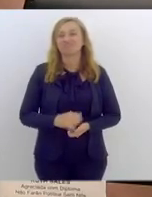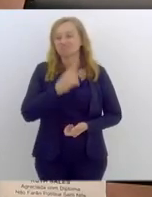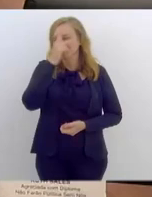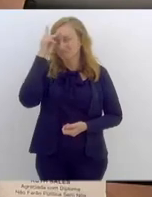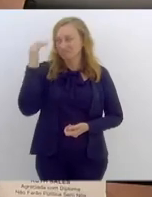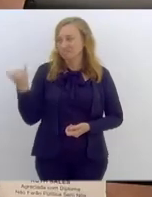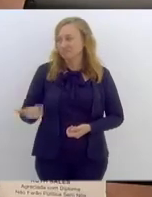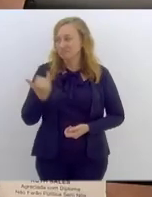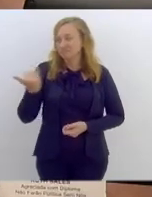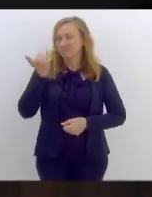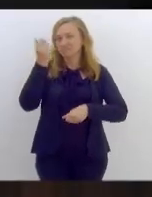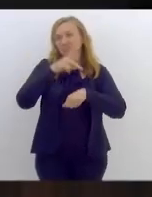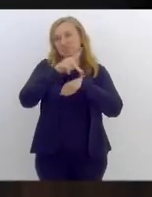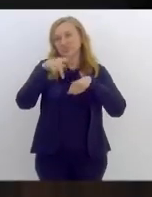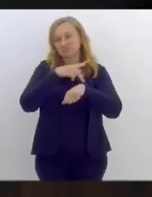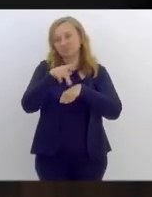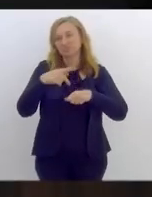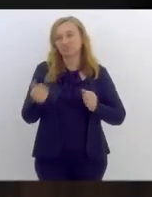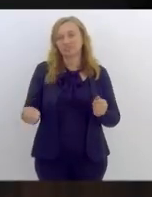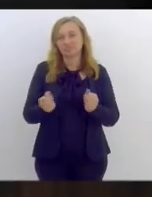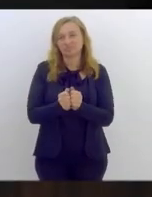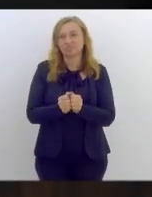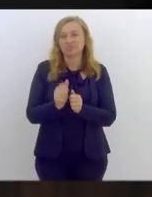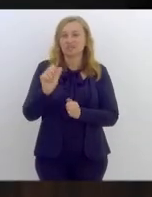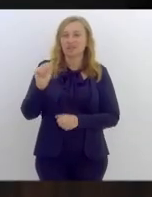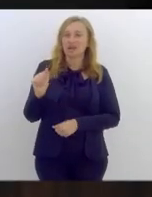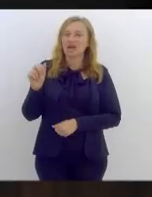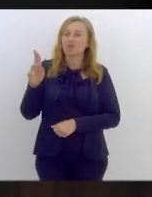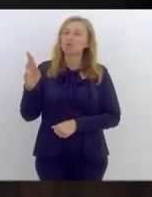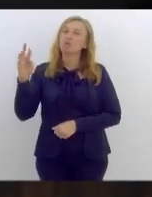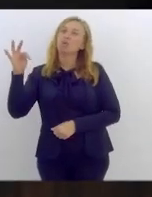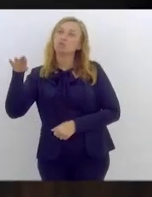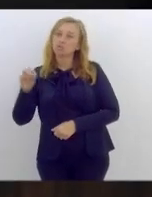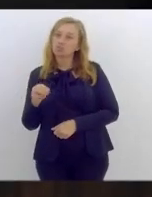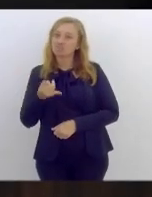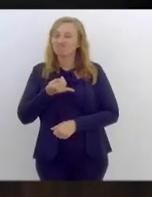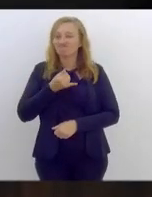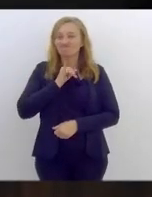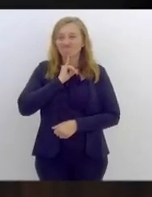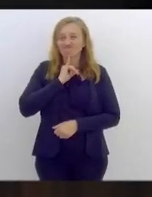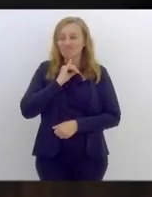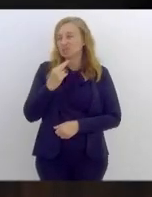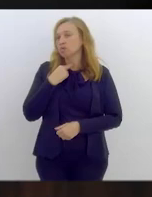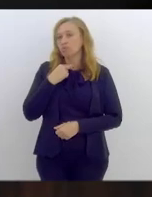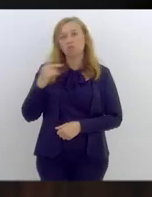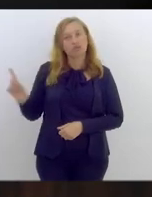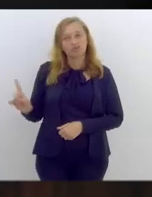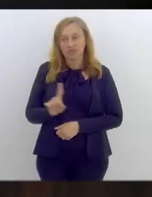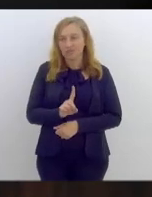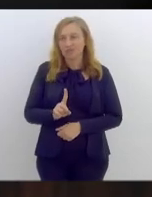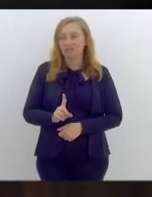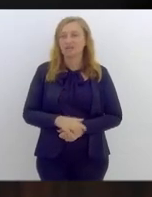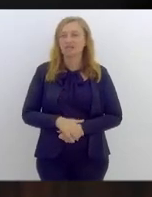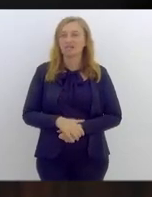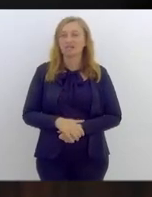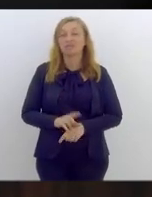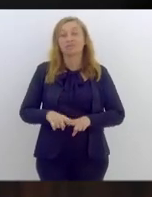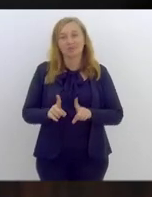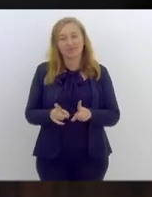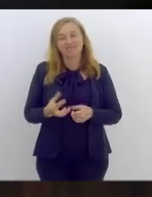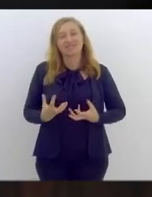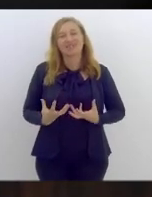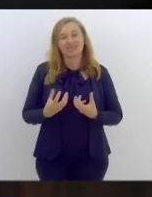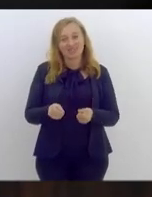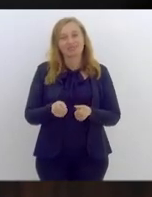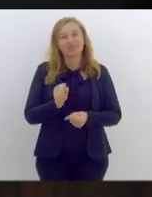país, junto com esses griôs, Haroldo Costa. Infelizmente, ele não pôde estar presente, mas ele vai